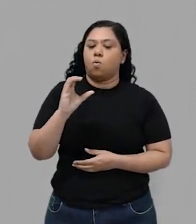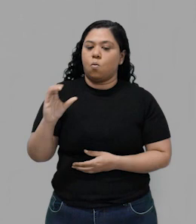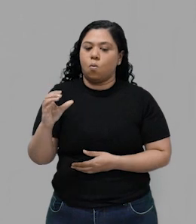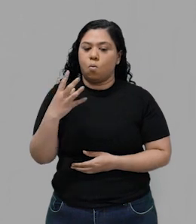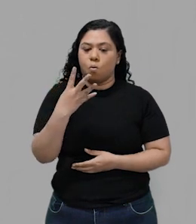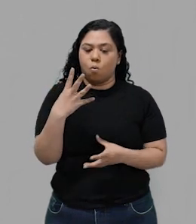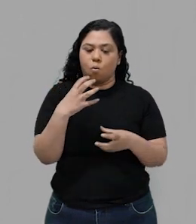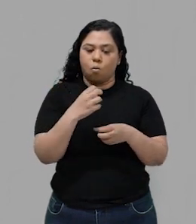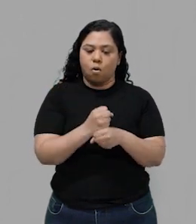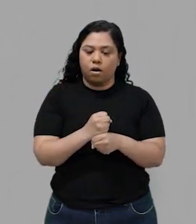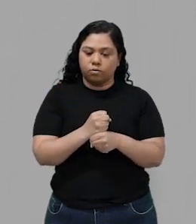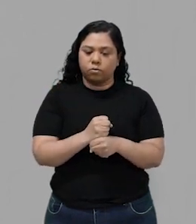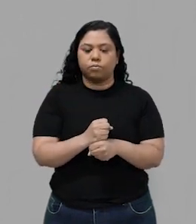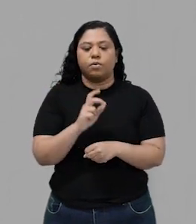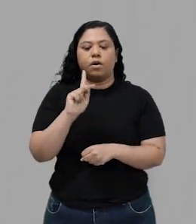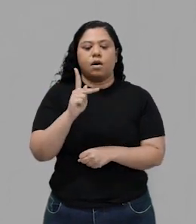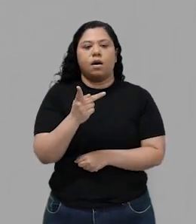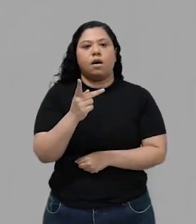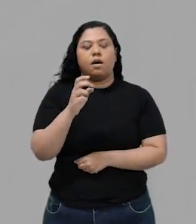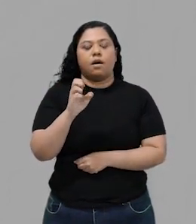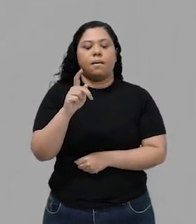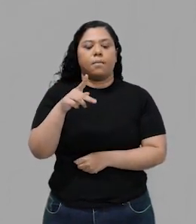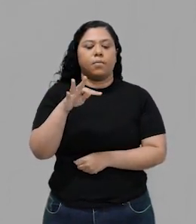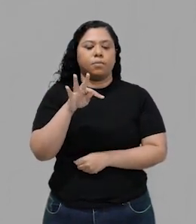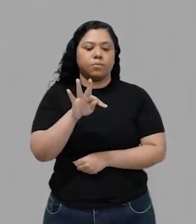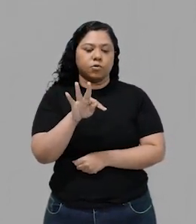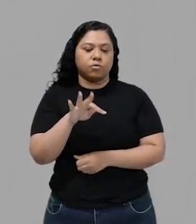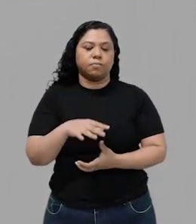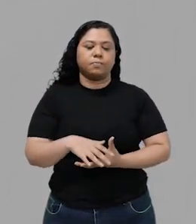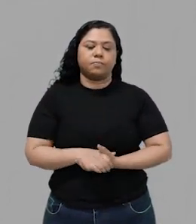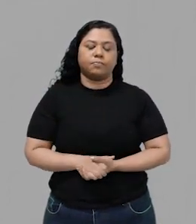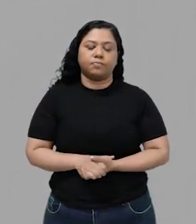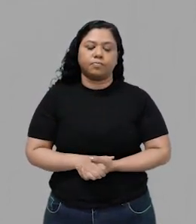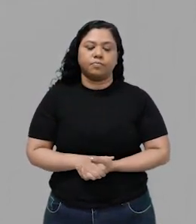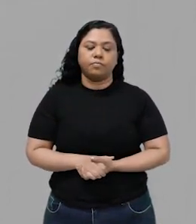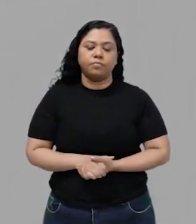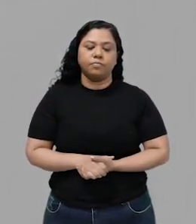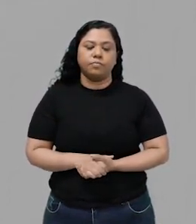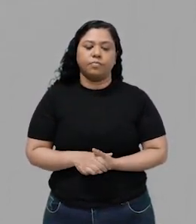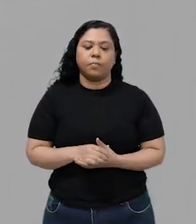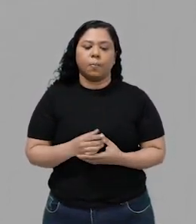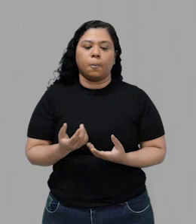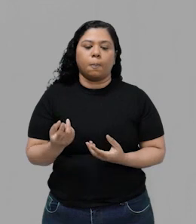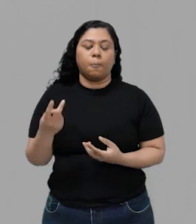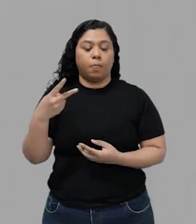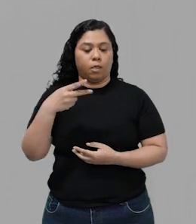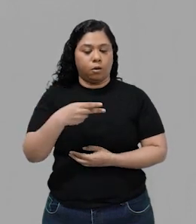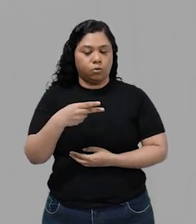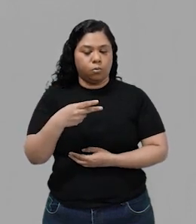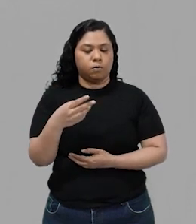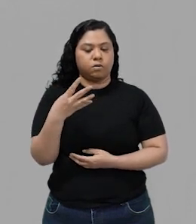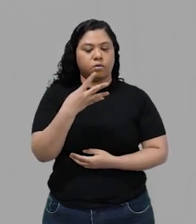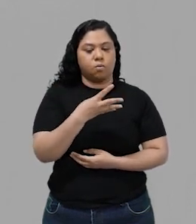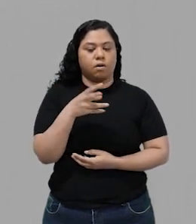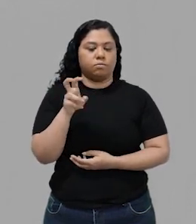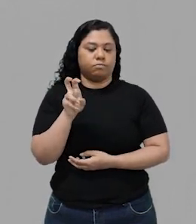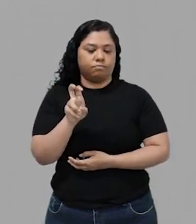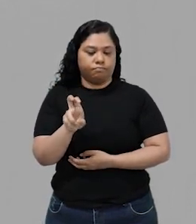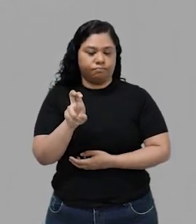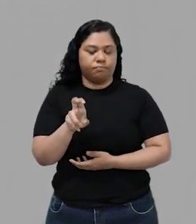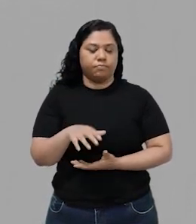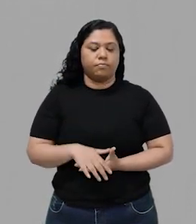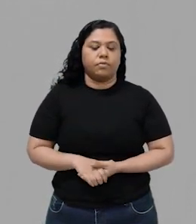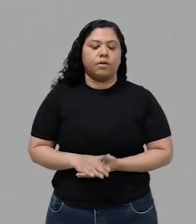bem? A ligação dupla está entre os carbonos 4 e 5, então 4-en. E a